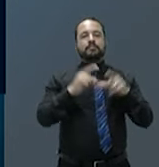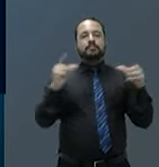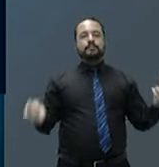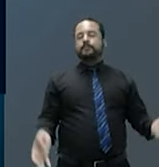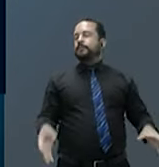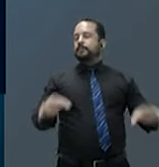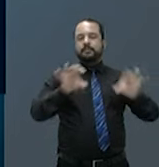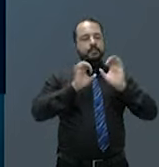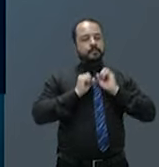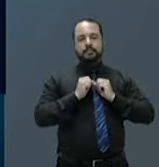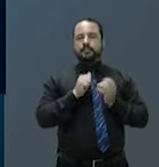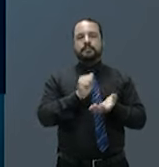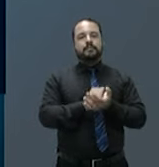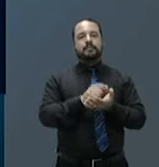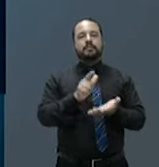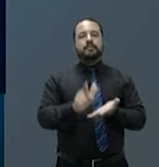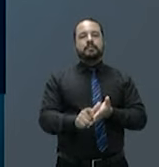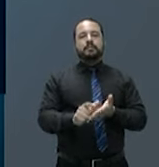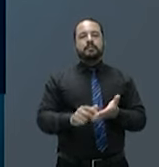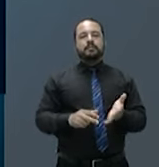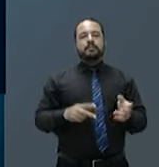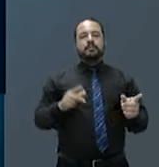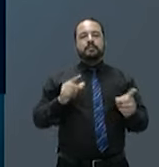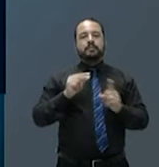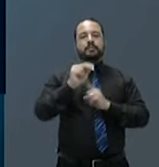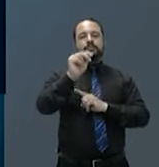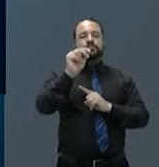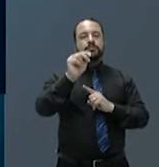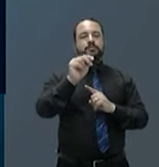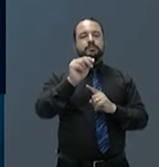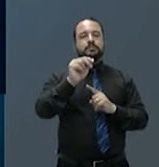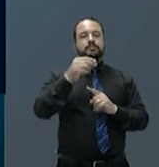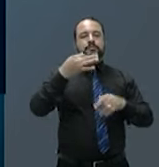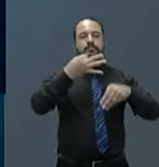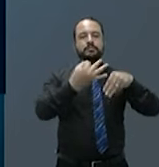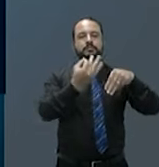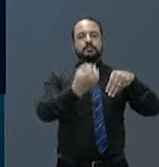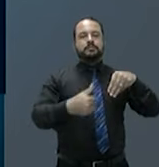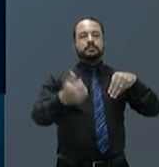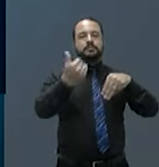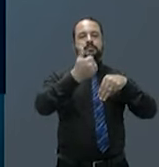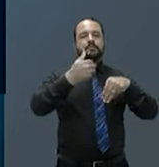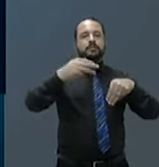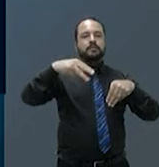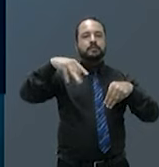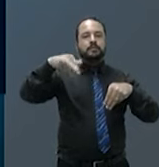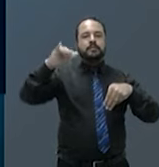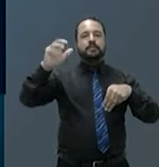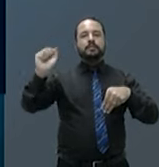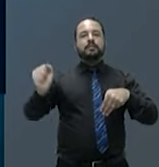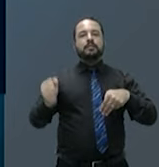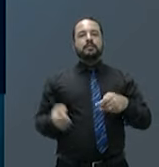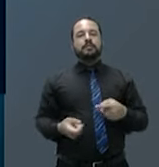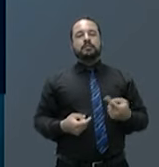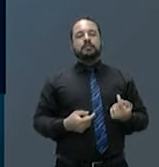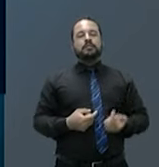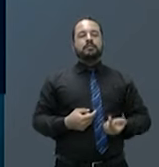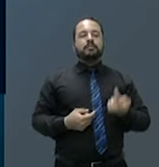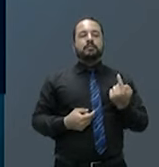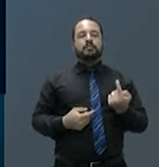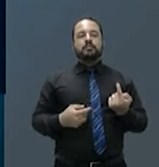ao agravo vencido o ministro Mauro Campos Belmarques. Nós temos um ainda que, se